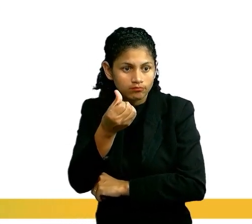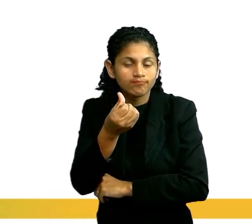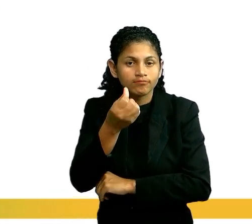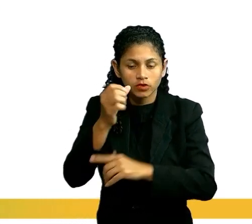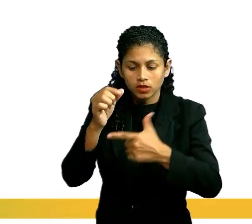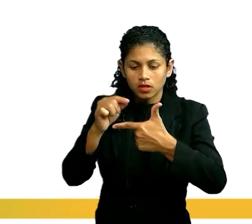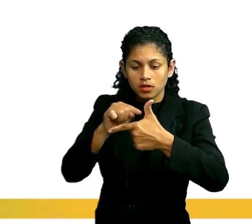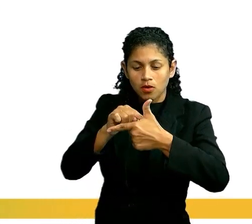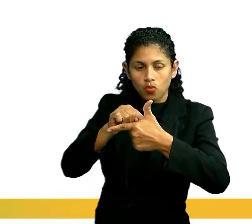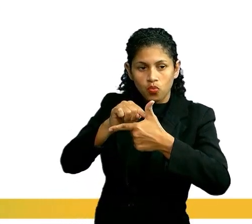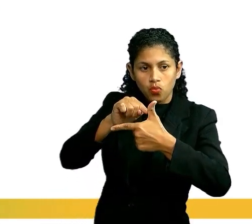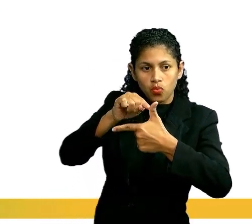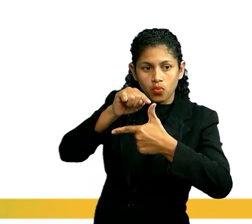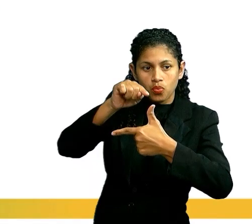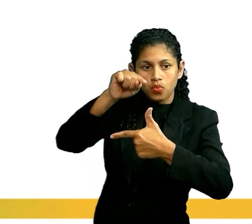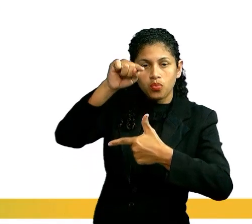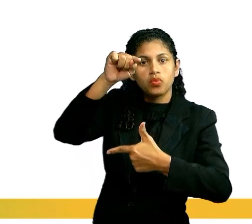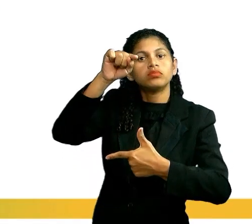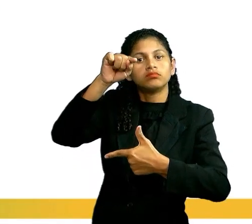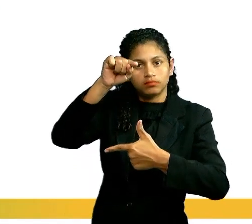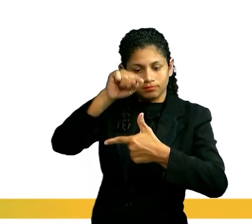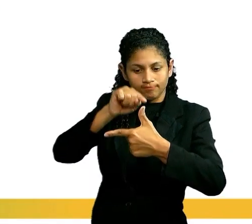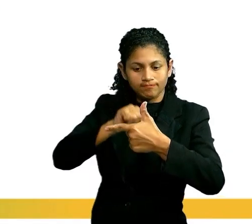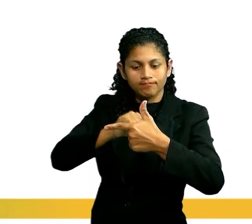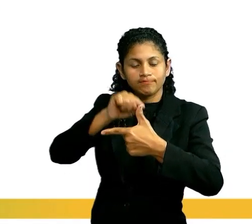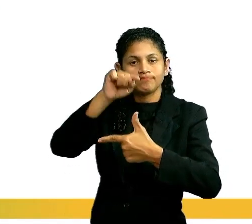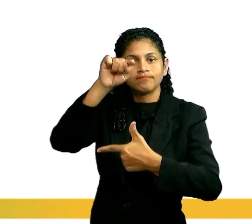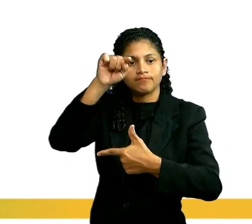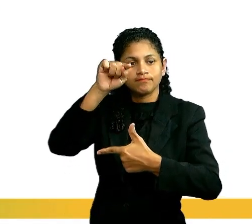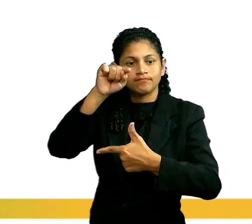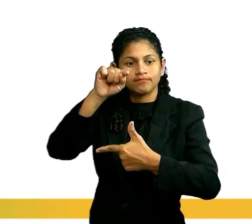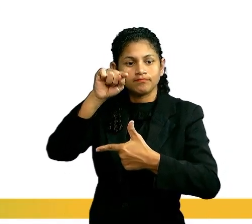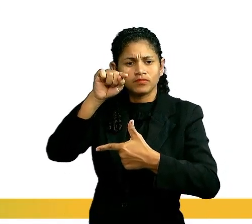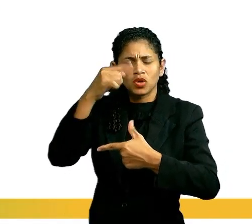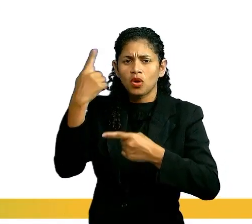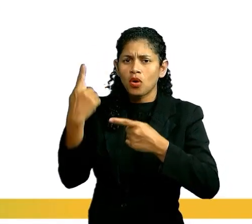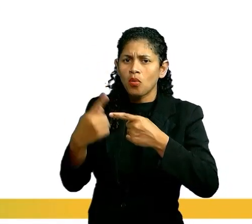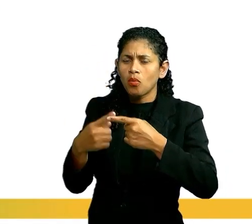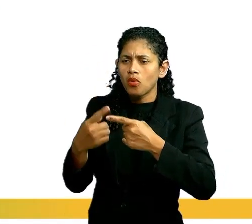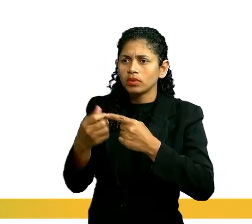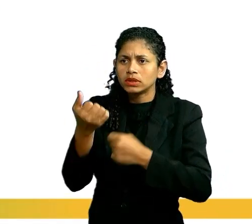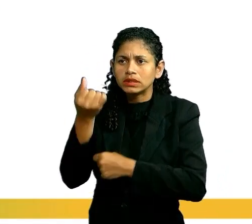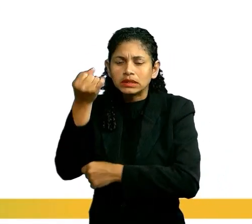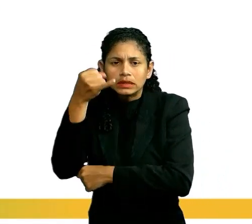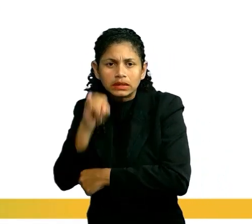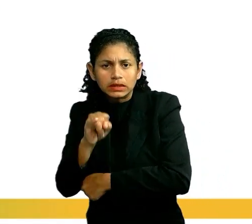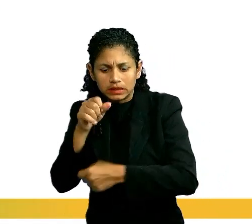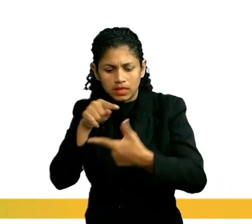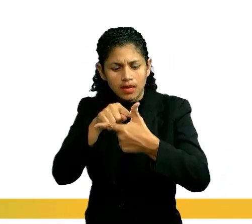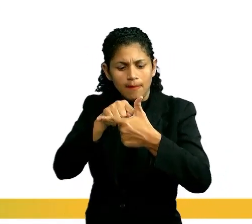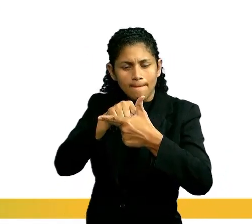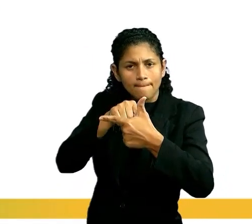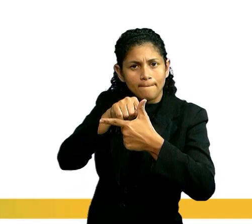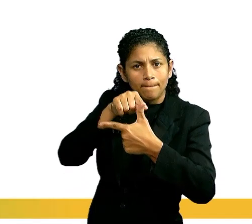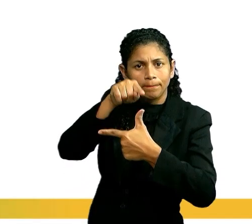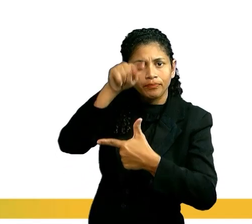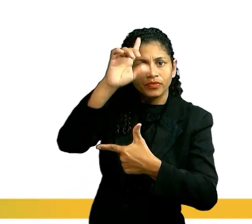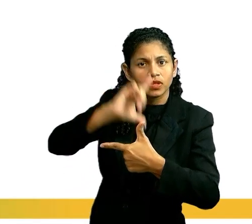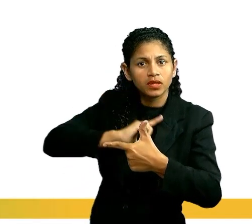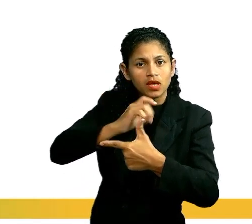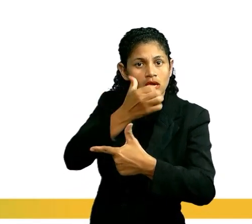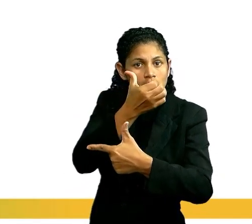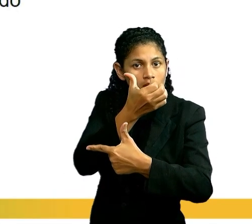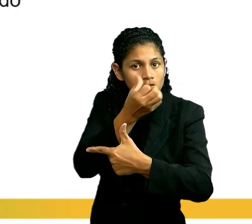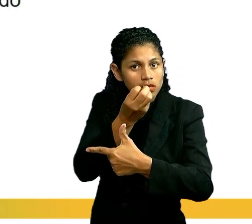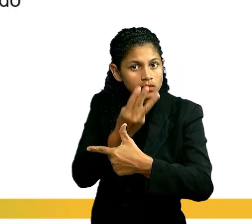metros. Se aqui tem 36 metros, aqui também vai ter 36, tá? Só que cada